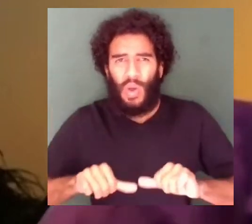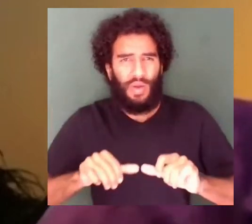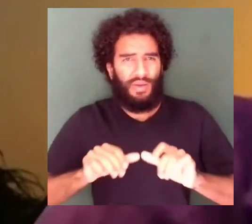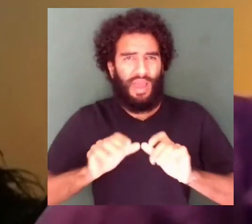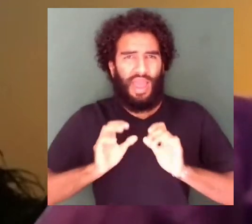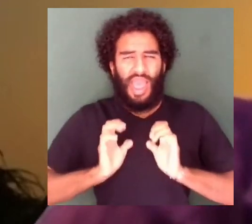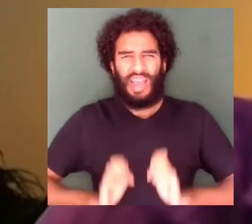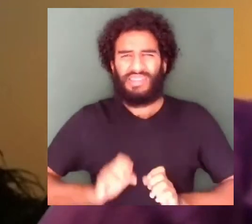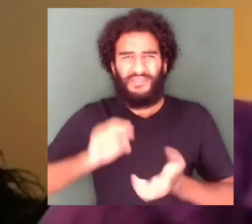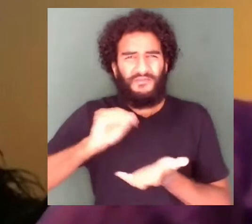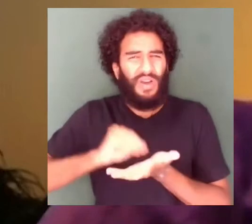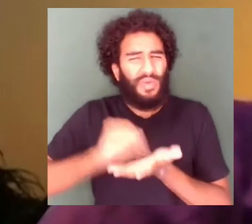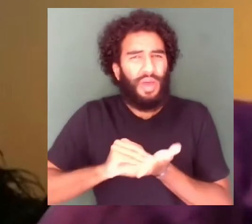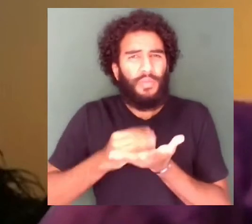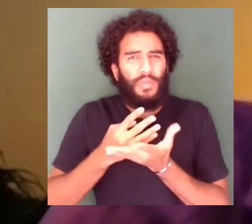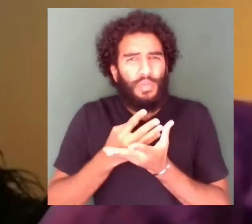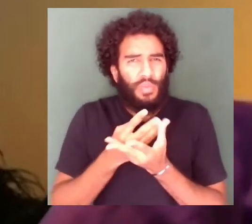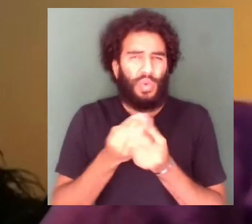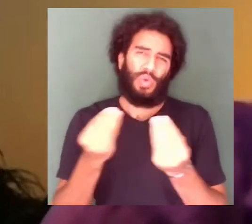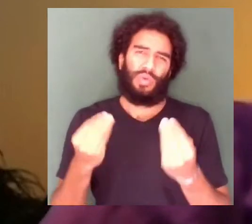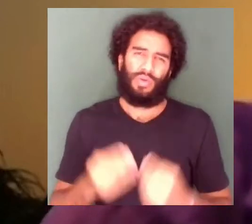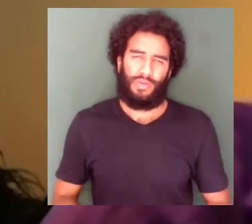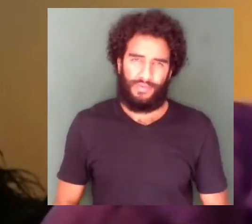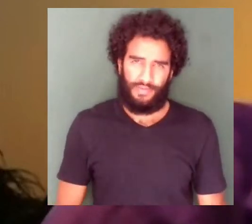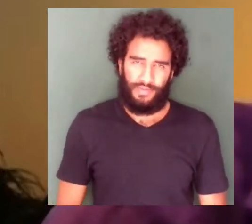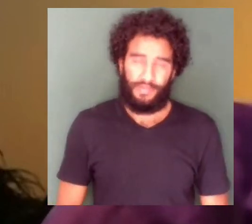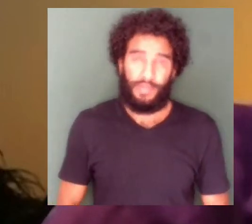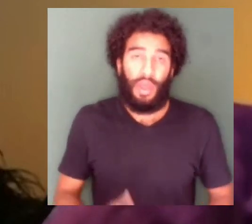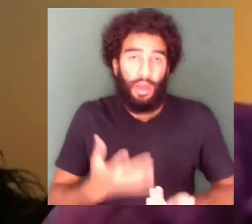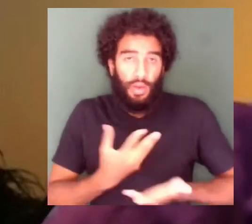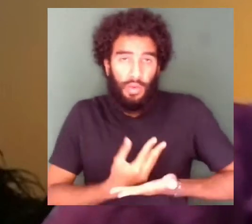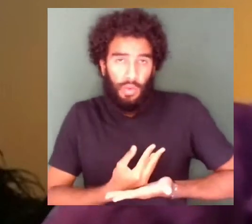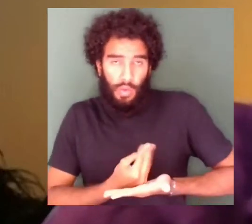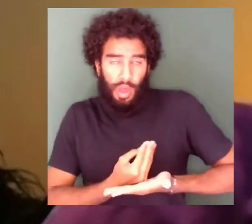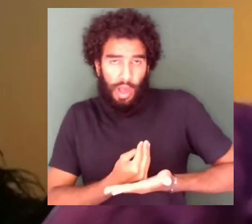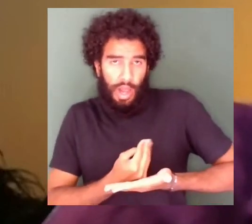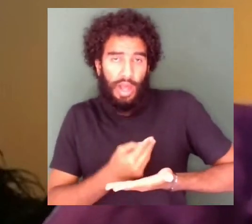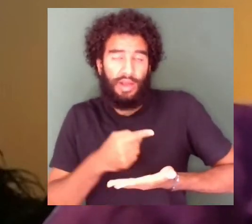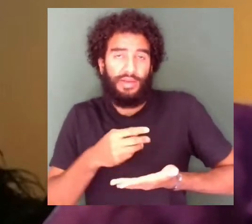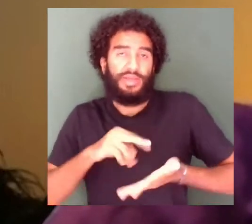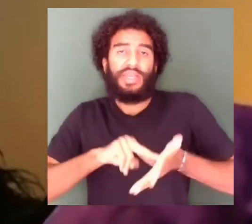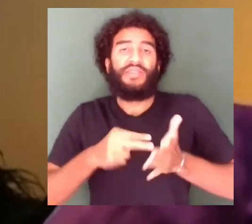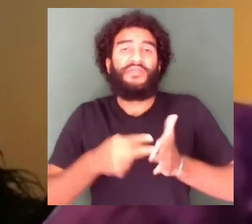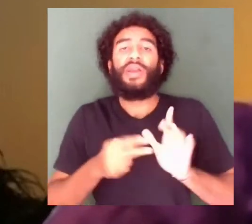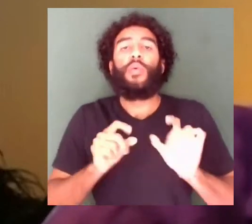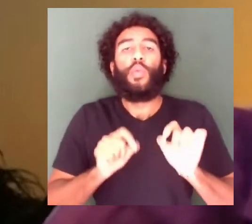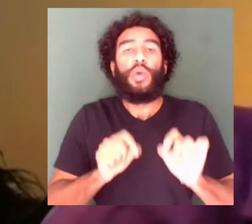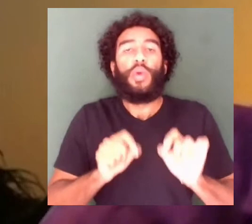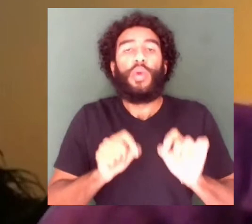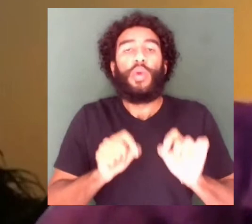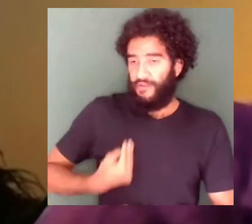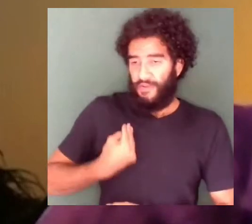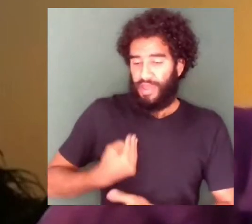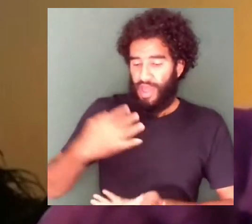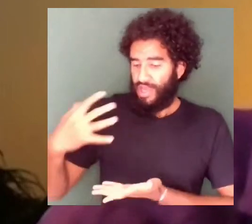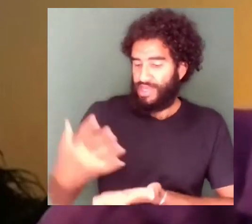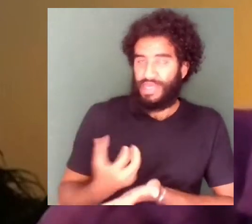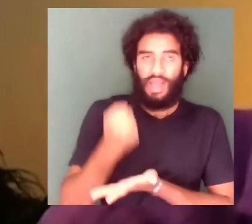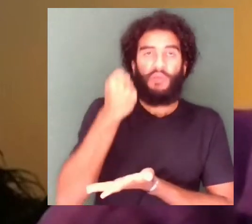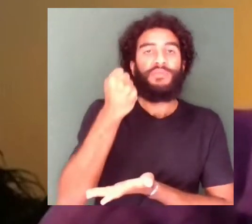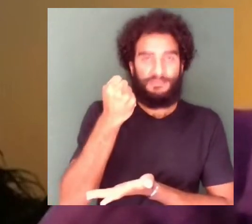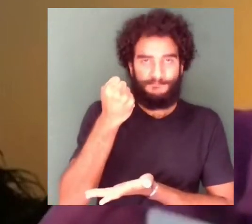né? E uma vez que o aleitamento materno, ele salva vidas, né?